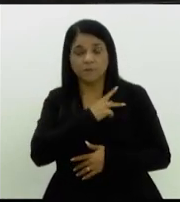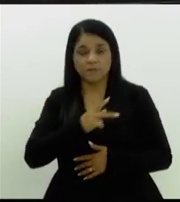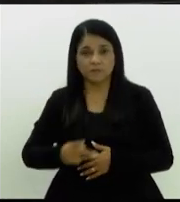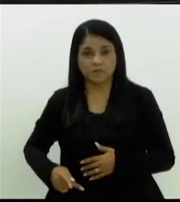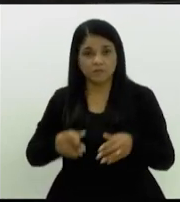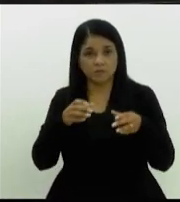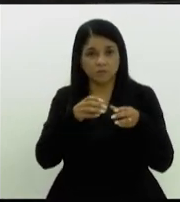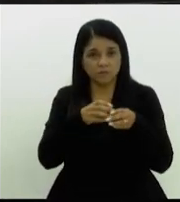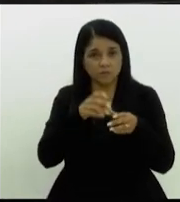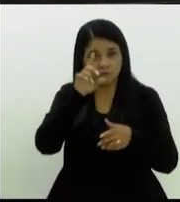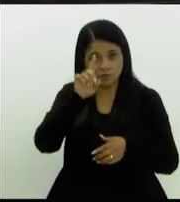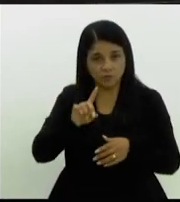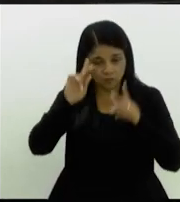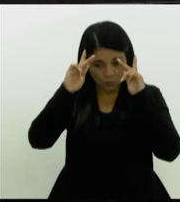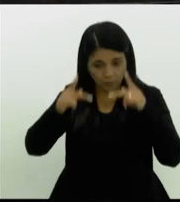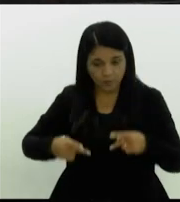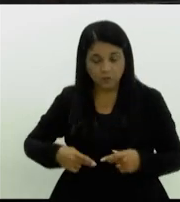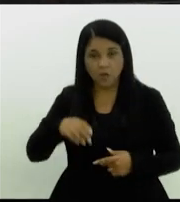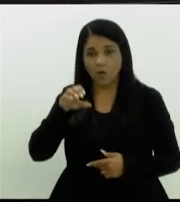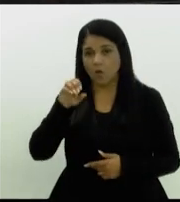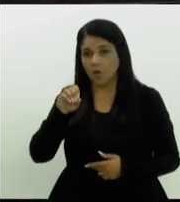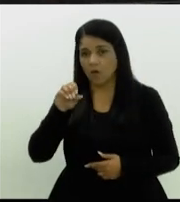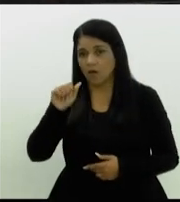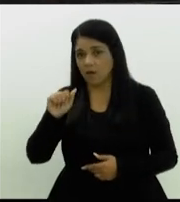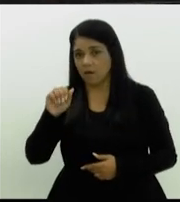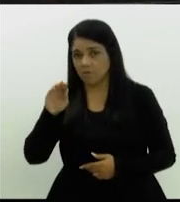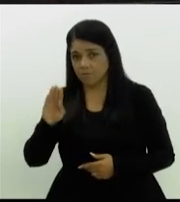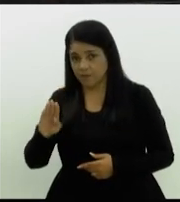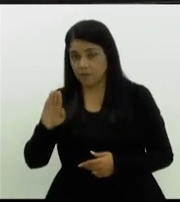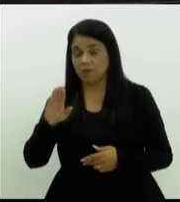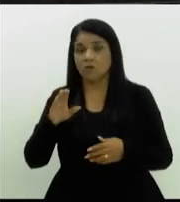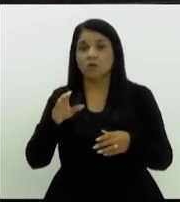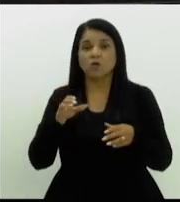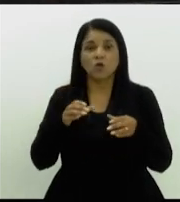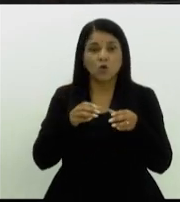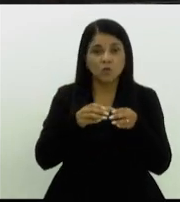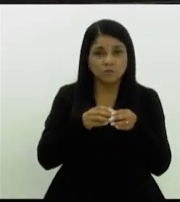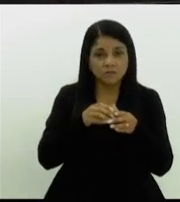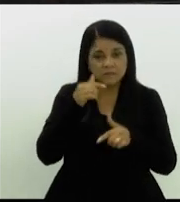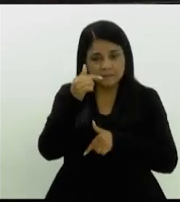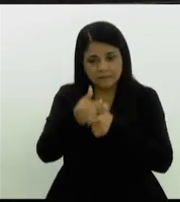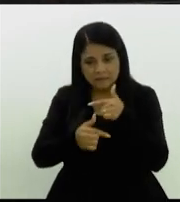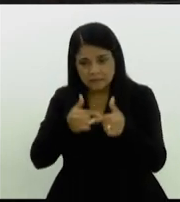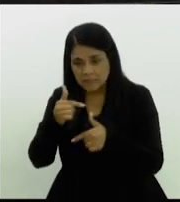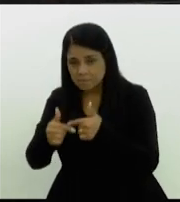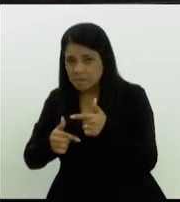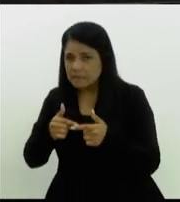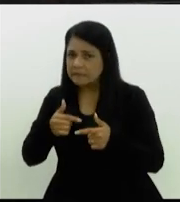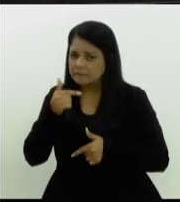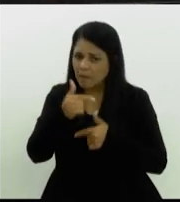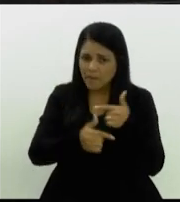Comissão de Direitos Humanos da OAB do Rio de Janeiro, comissão que trabalhou muito e sempre trabalha com a